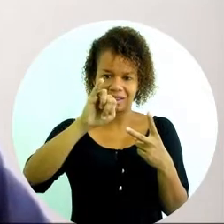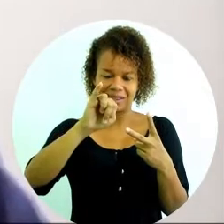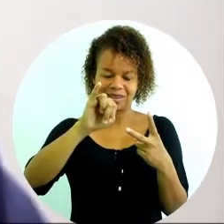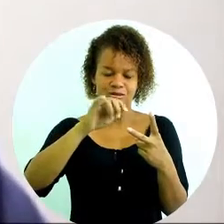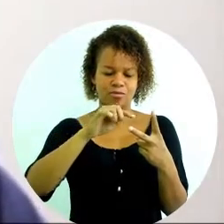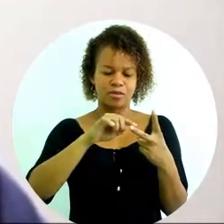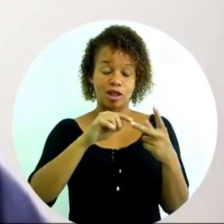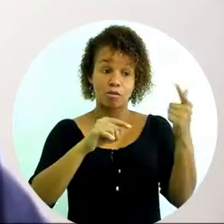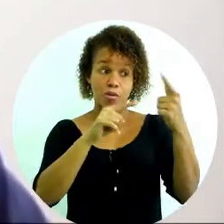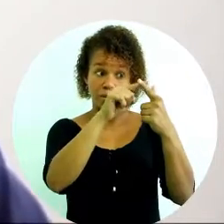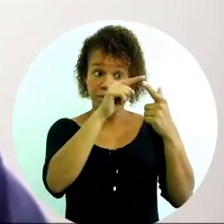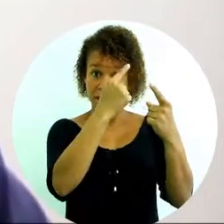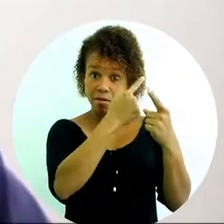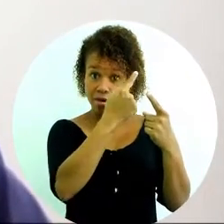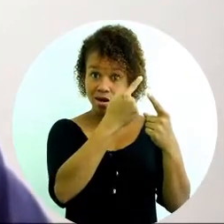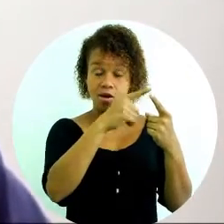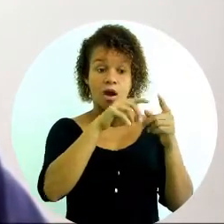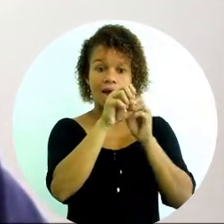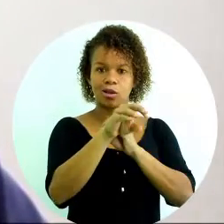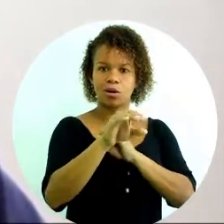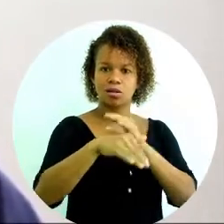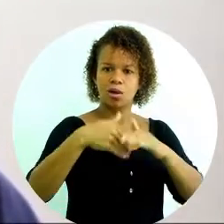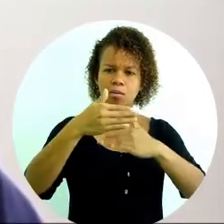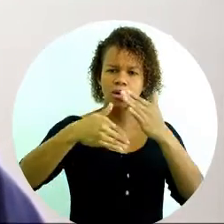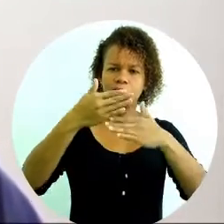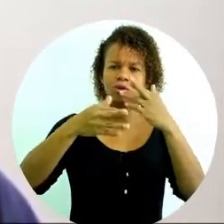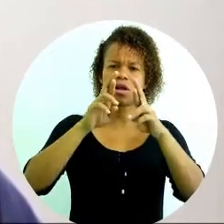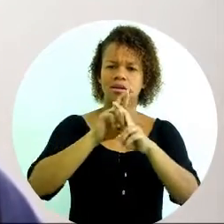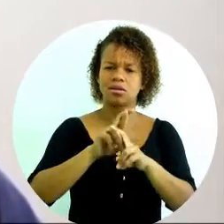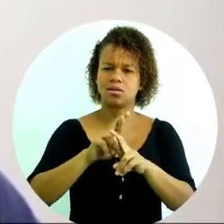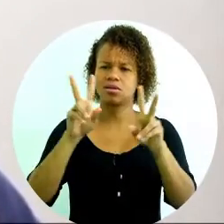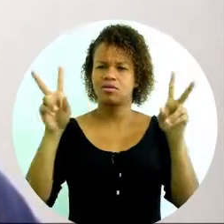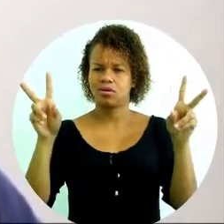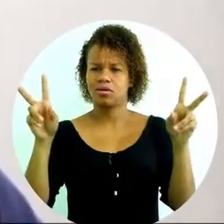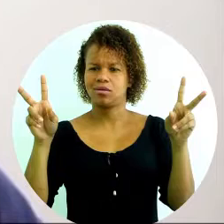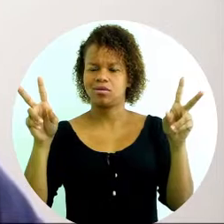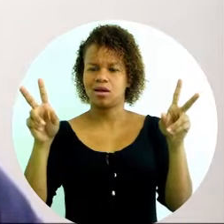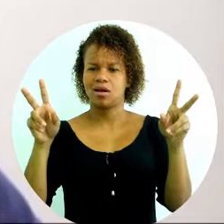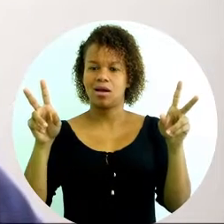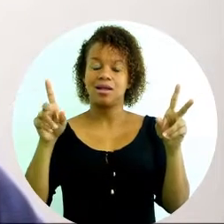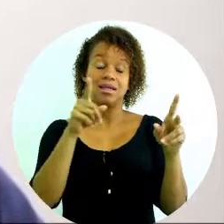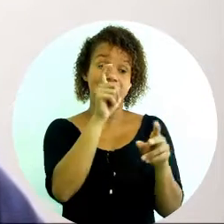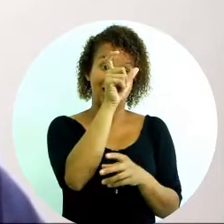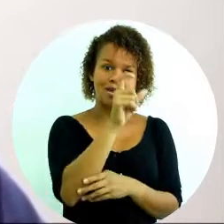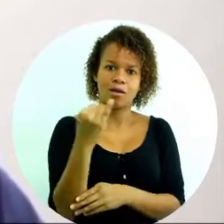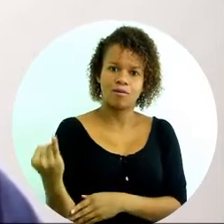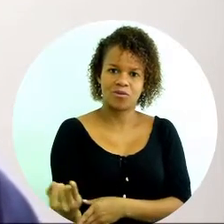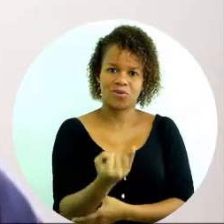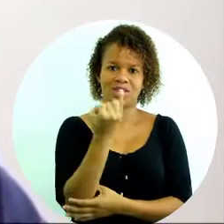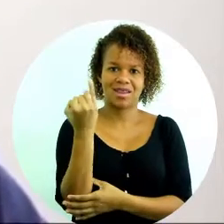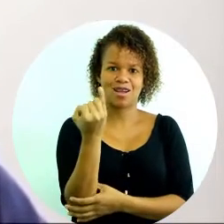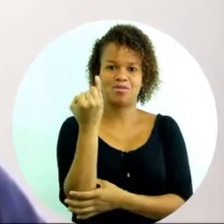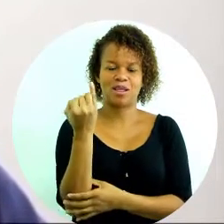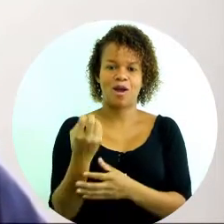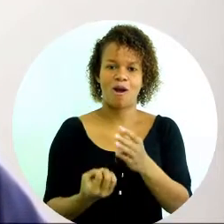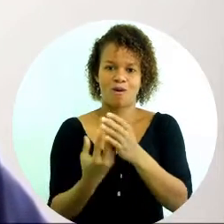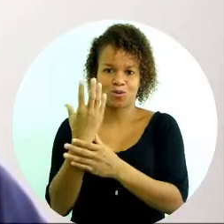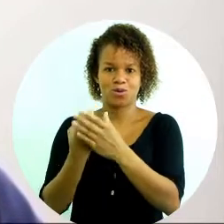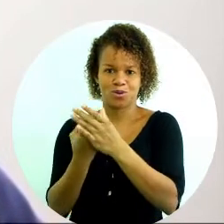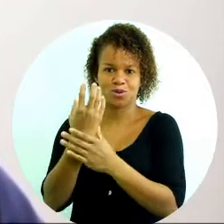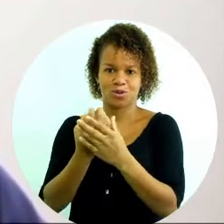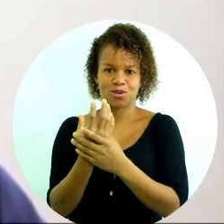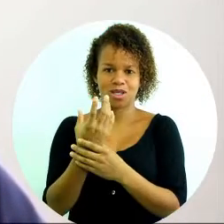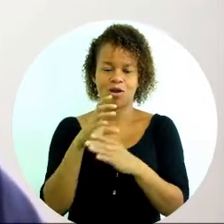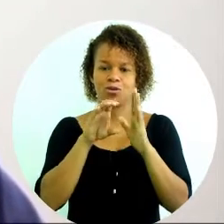Gramsci. Para o primeiro, a educação apenas reproduz as desigualdades sociais, sendo fundamental